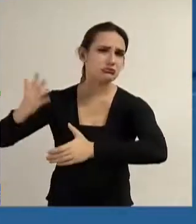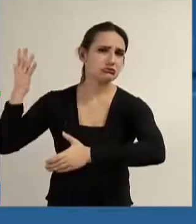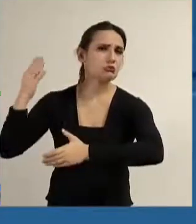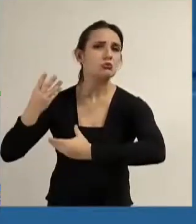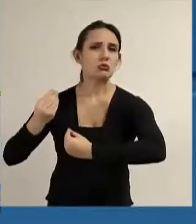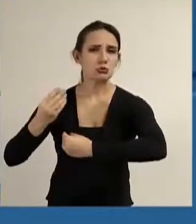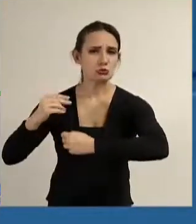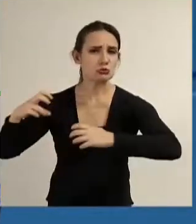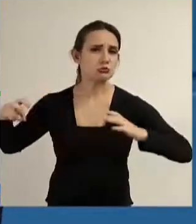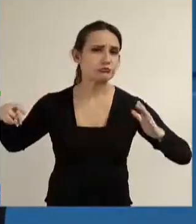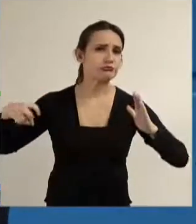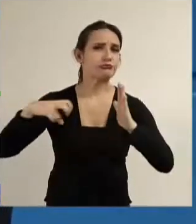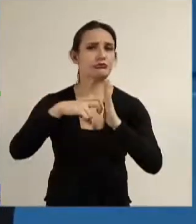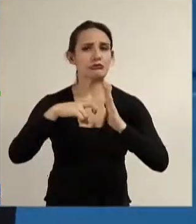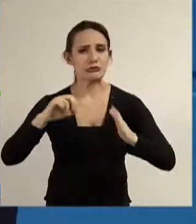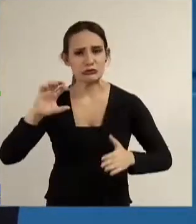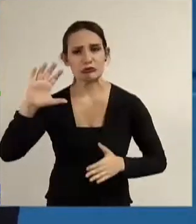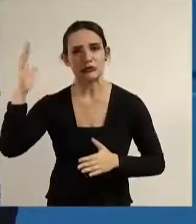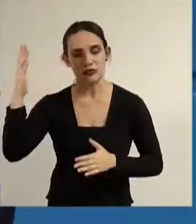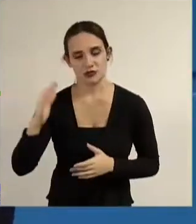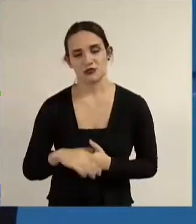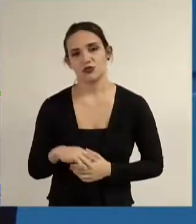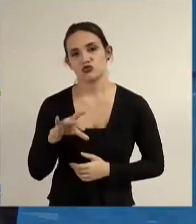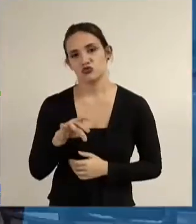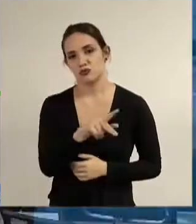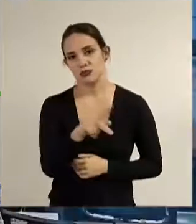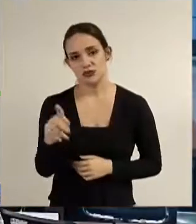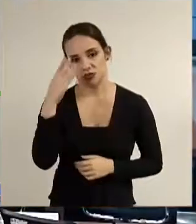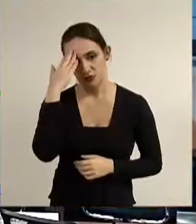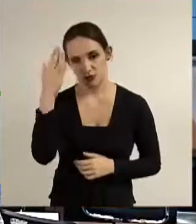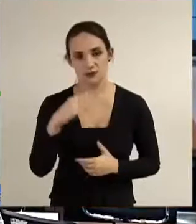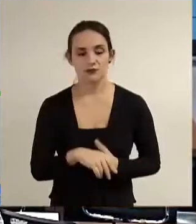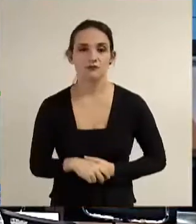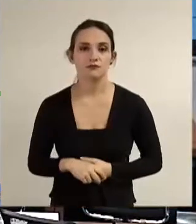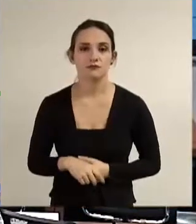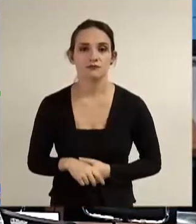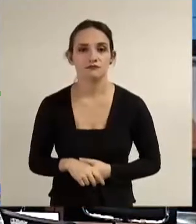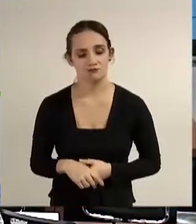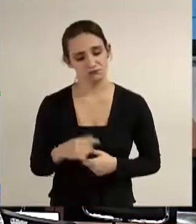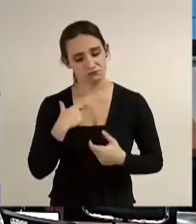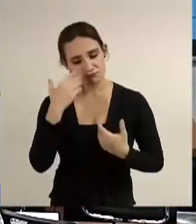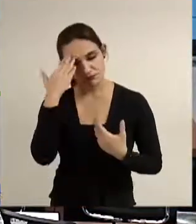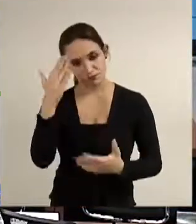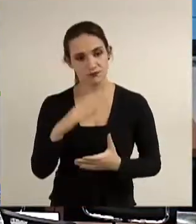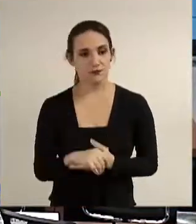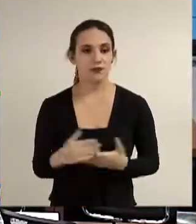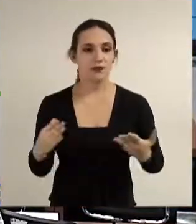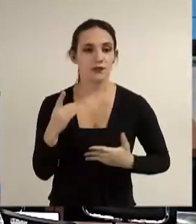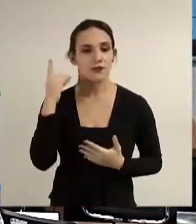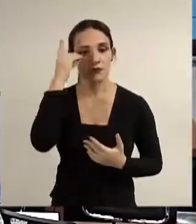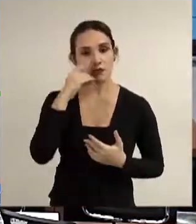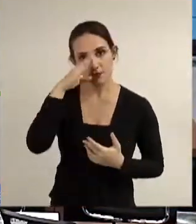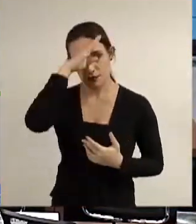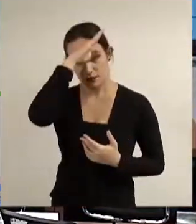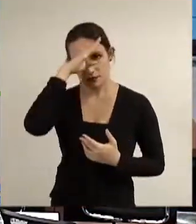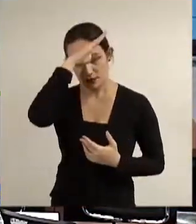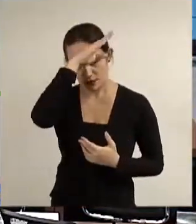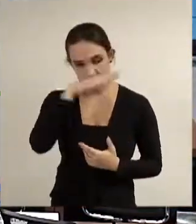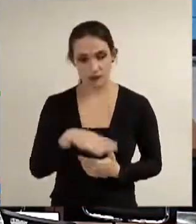acidentes. Só isso, presidente. Muito obrigado. Agradeço. Com a palavra o ilustre deputado Barbosinha.